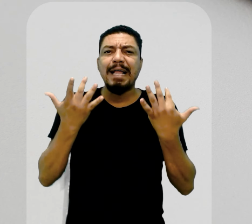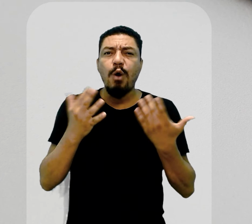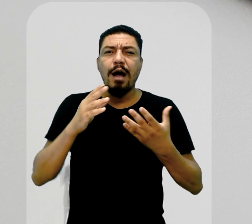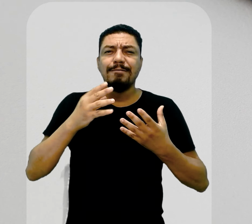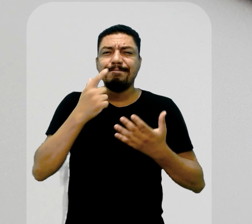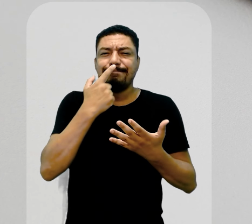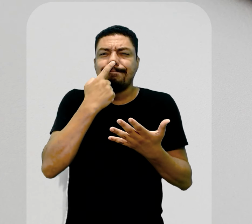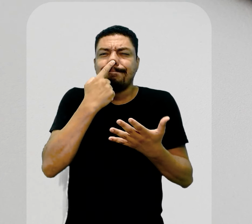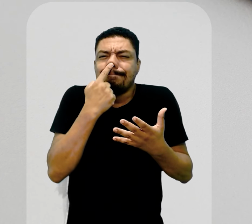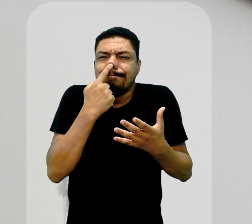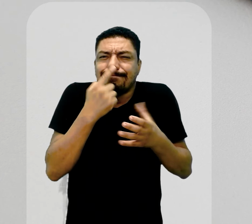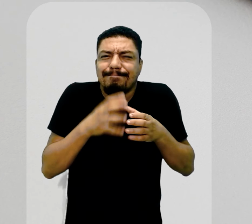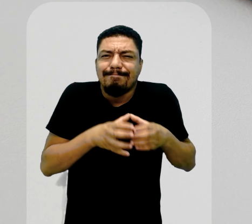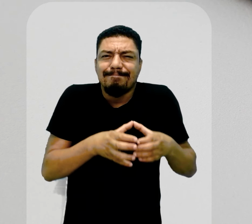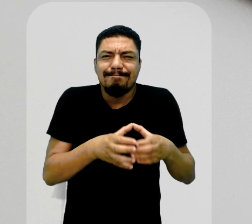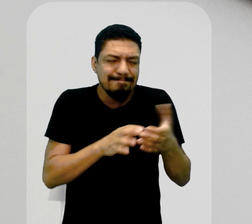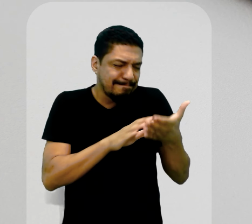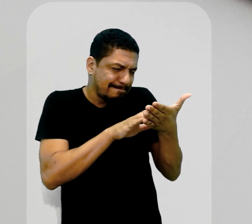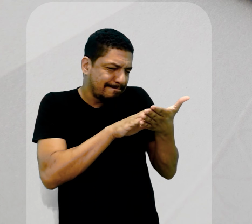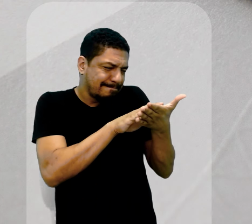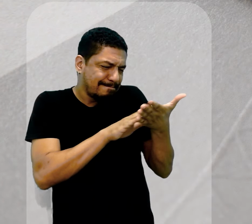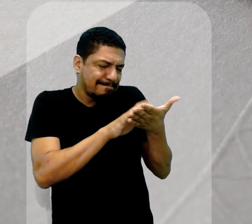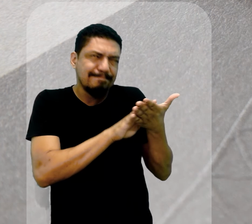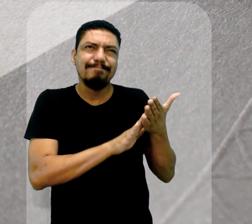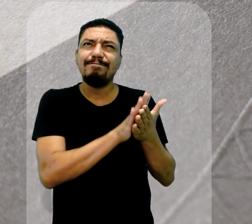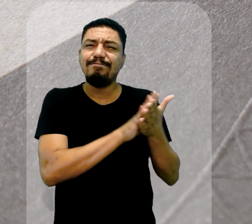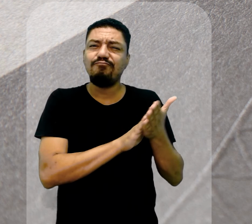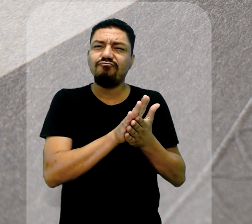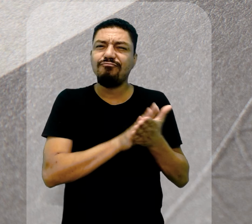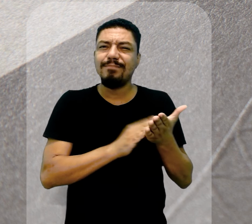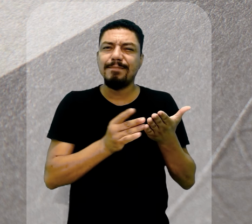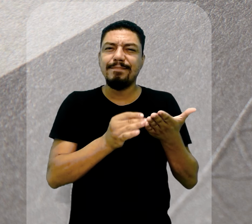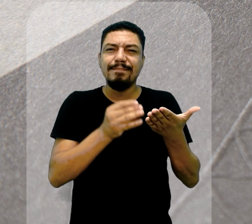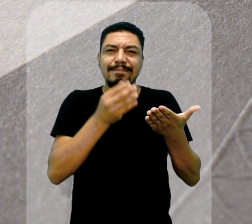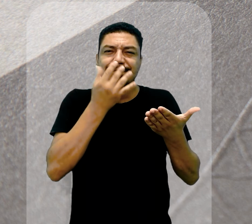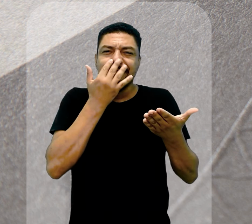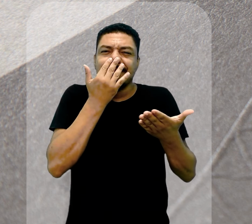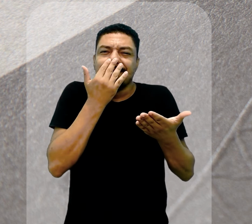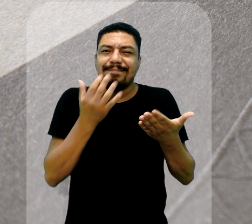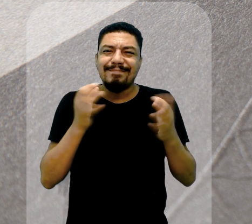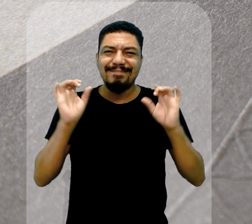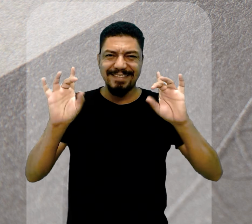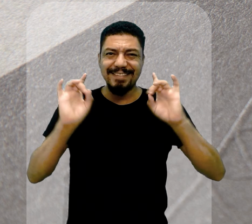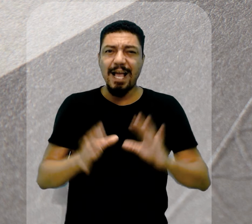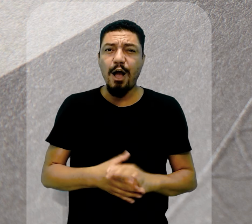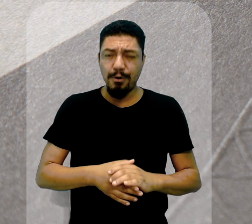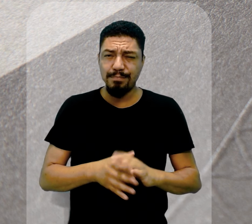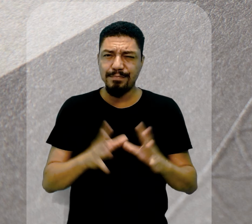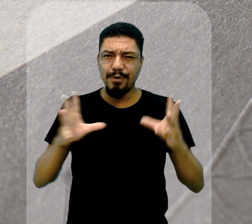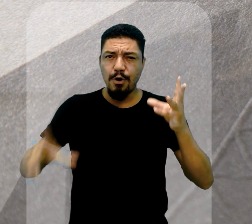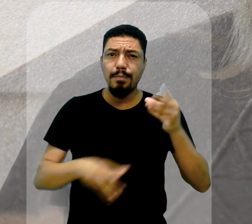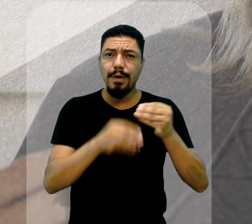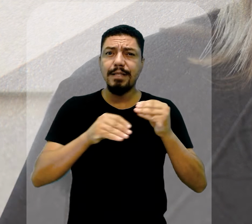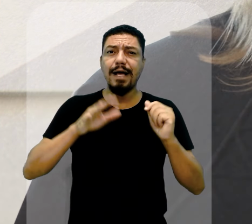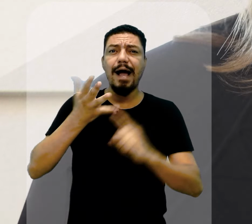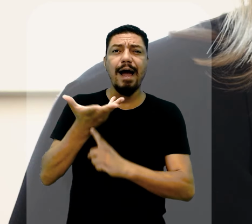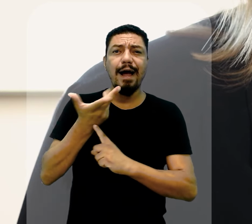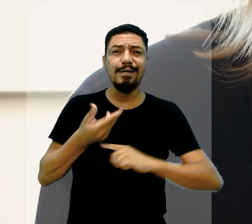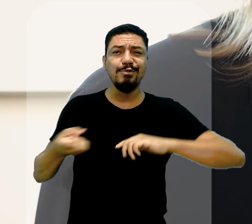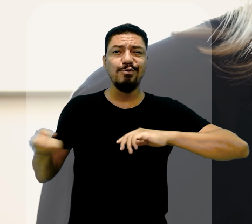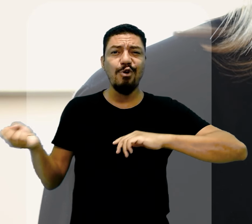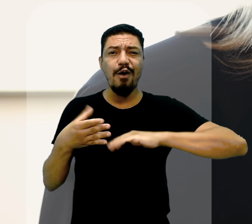do ofício manual, que para mim é muito especial também. Ele complementa muito toda a arte contemporânea que eu